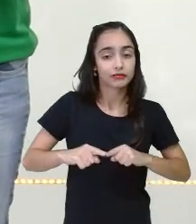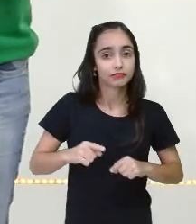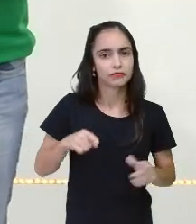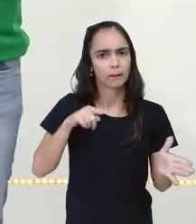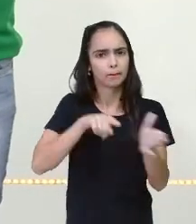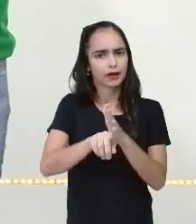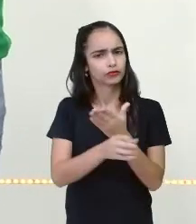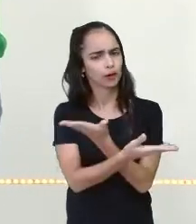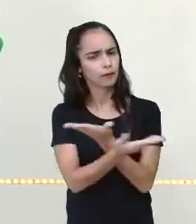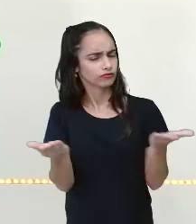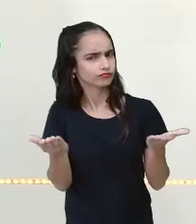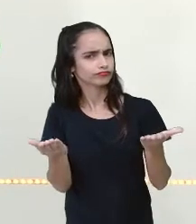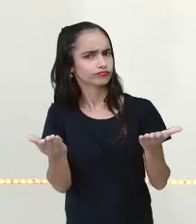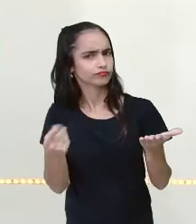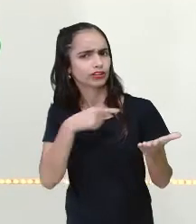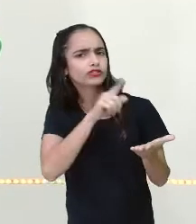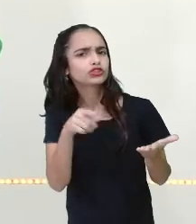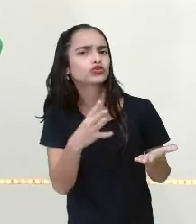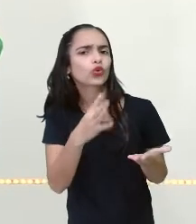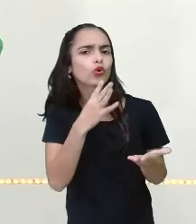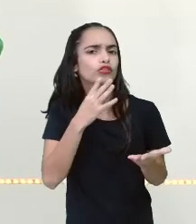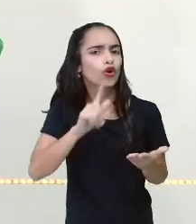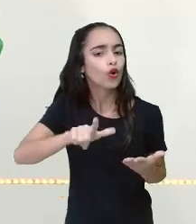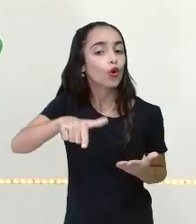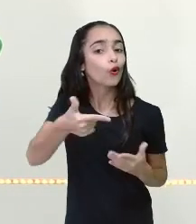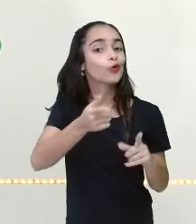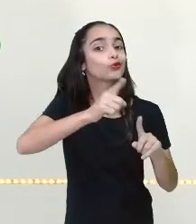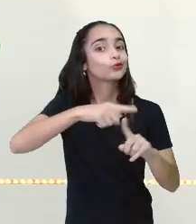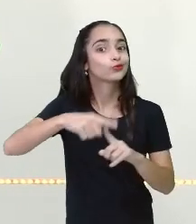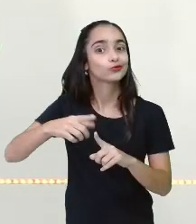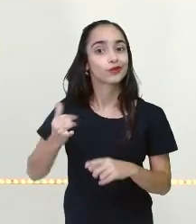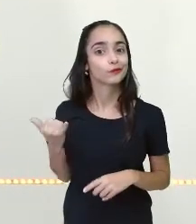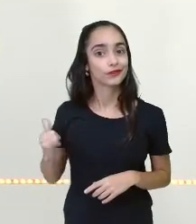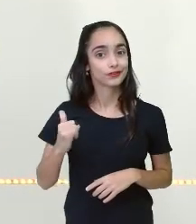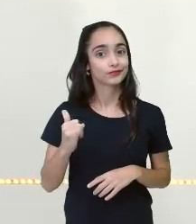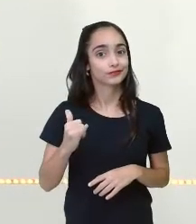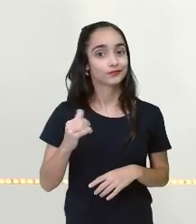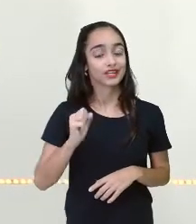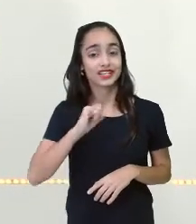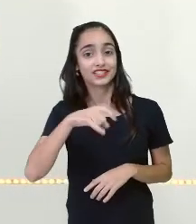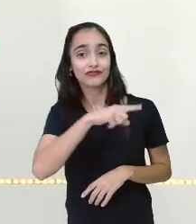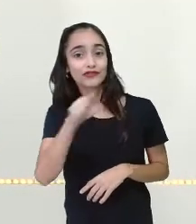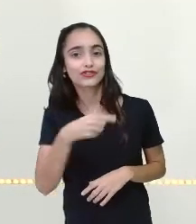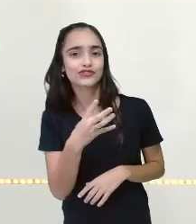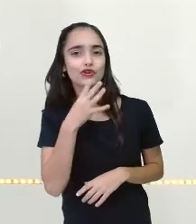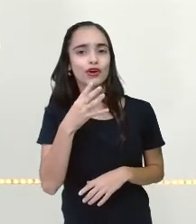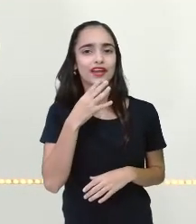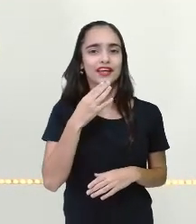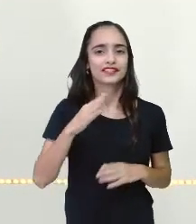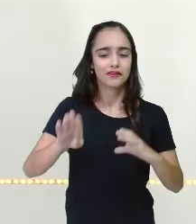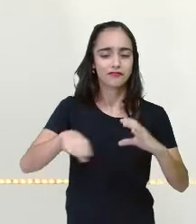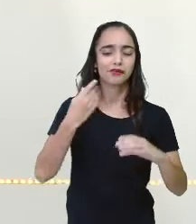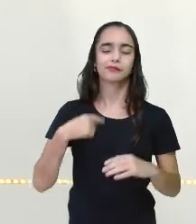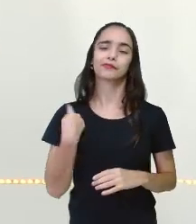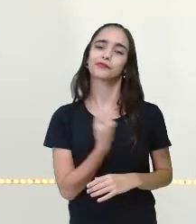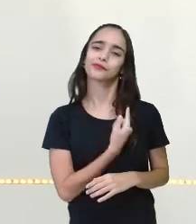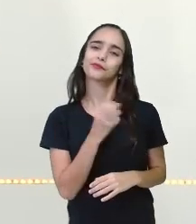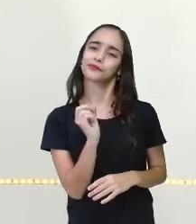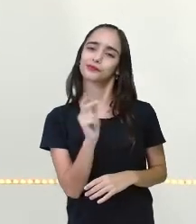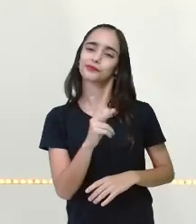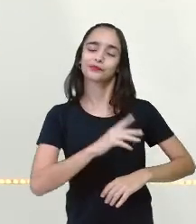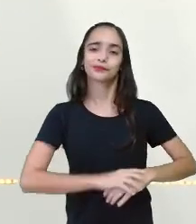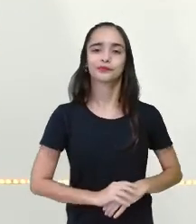vocês. Vocês conhecem outro tipo de energia? Se você conhece, manda aqui para a gente, tá?